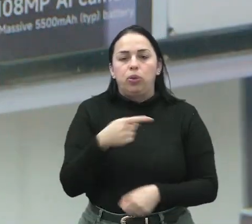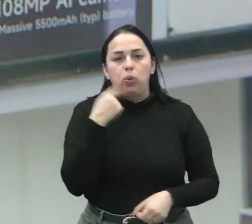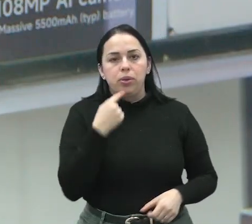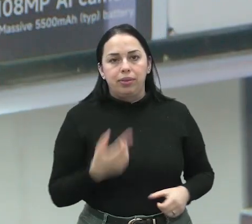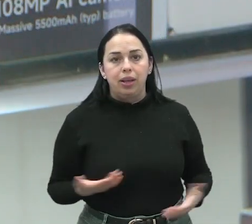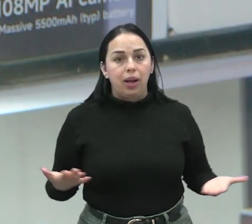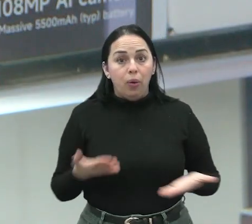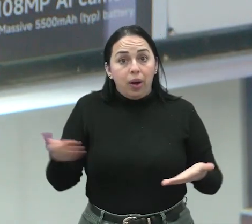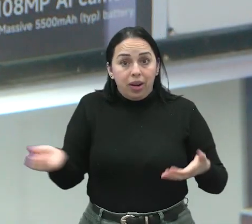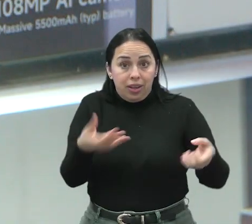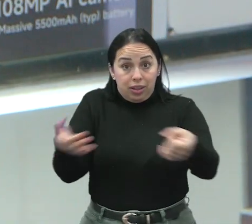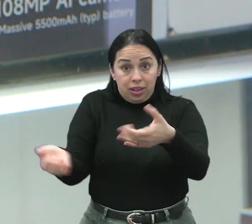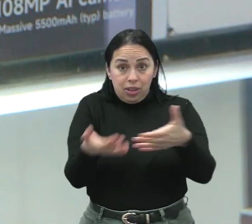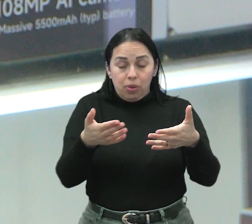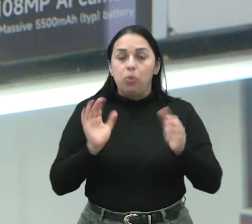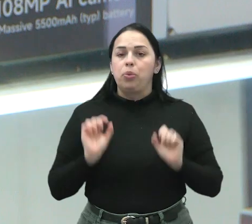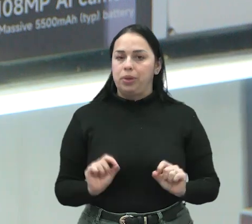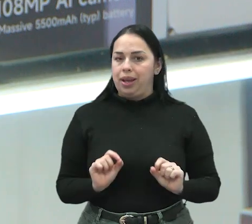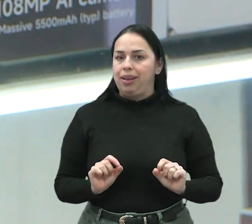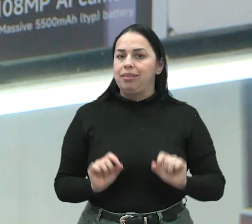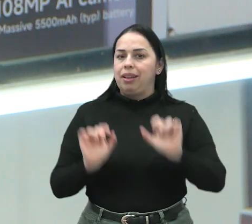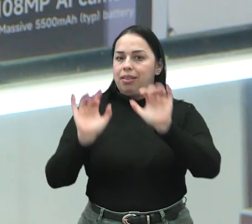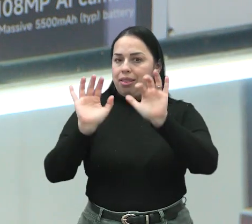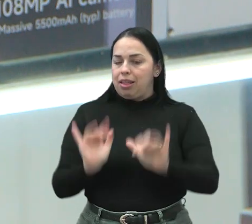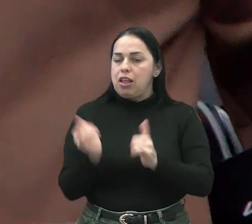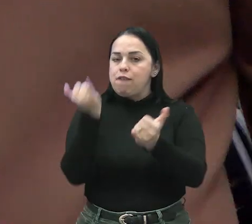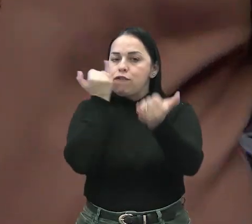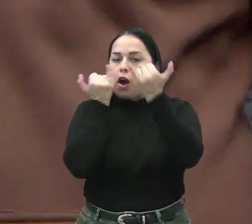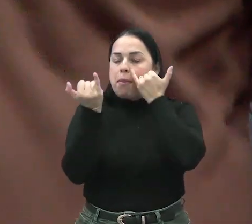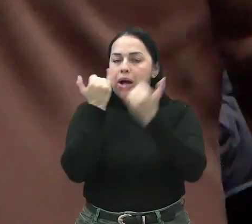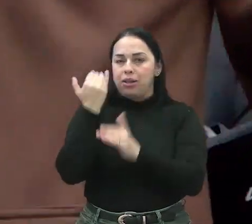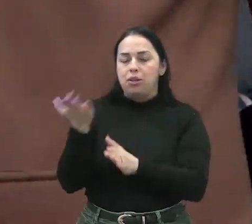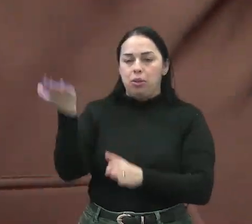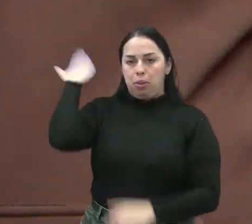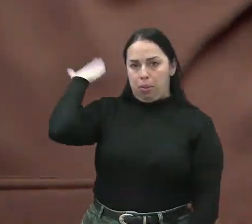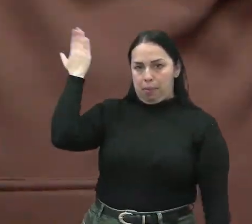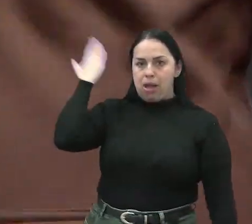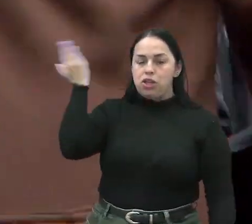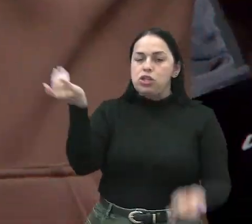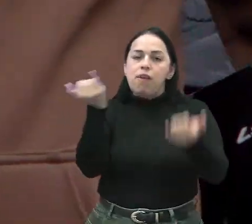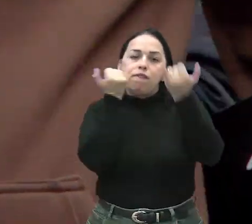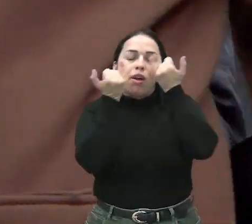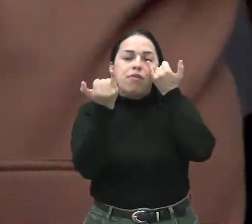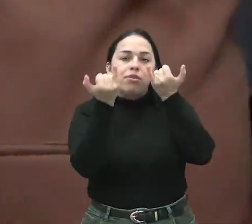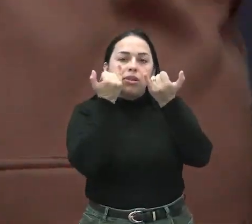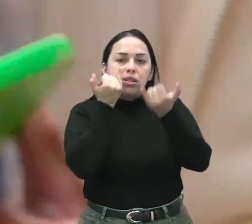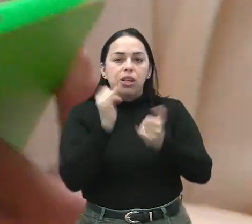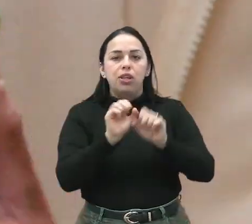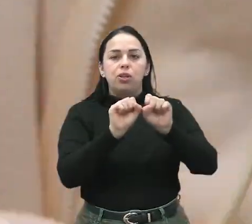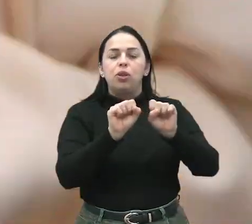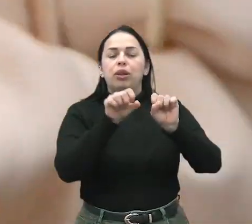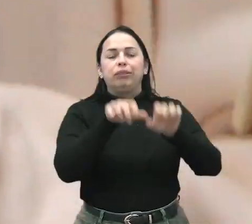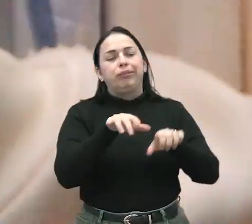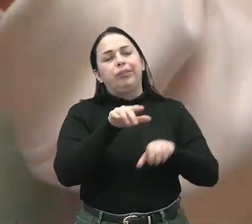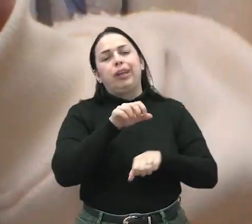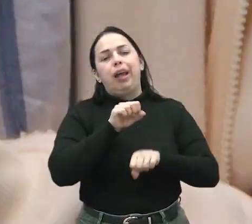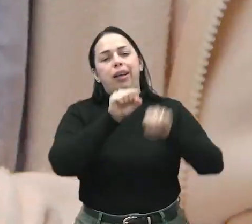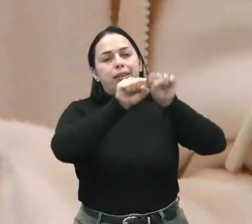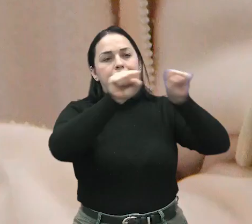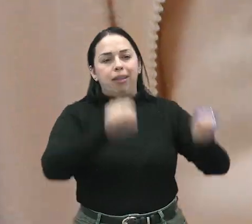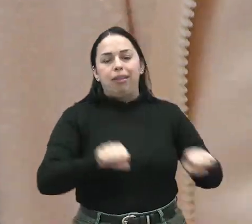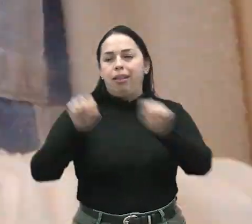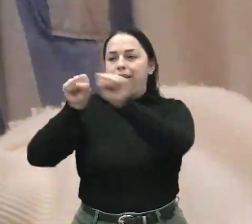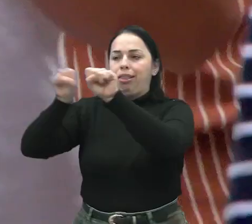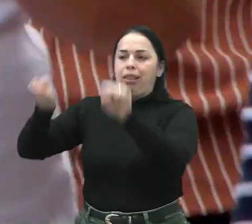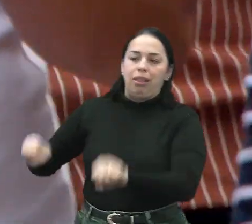A novidade é a unificação dos dados. Antes, as informações ficavam espalhadas entre